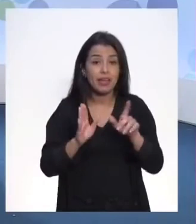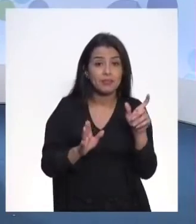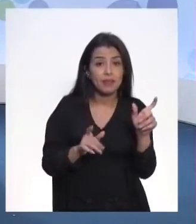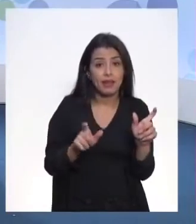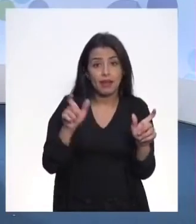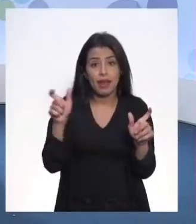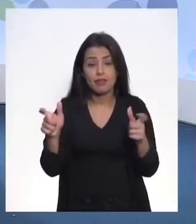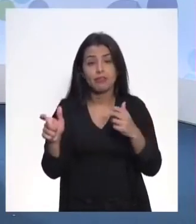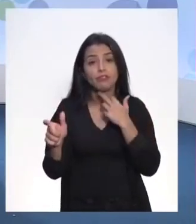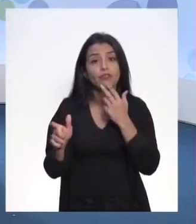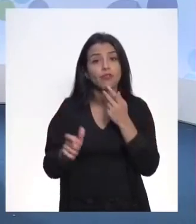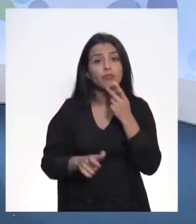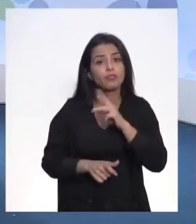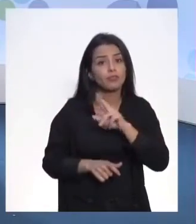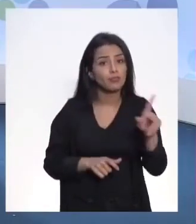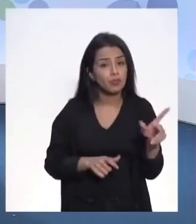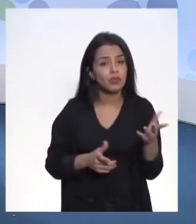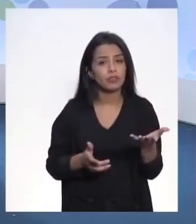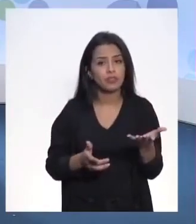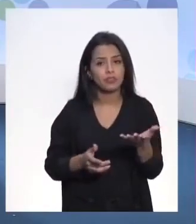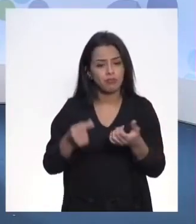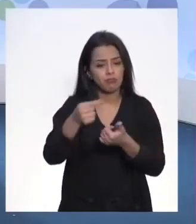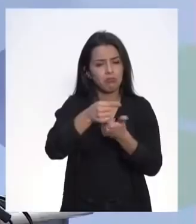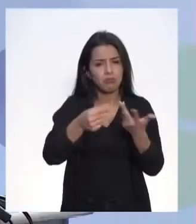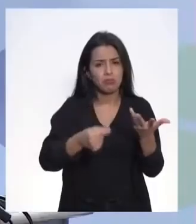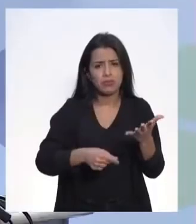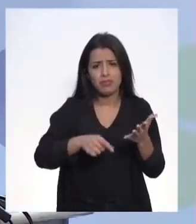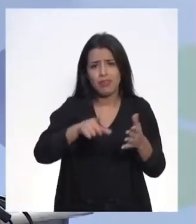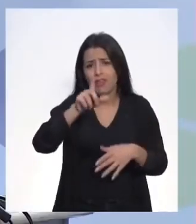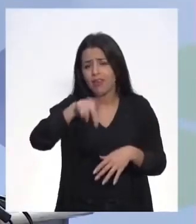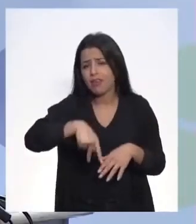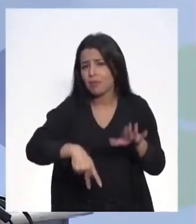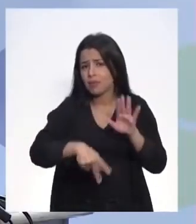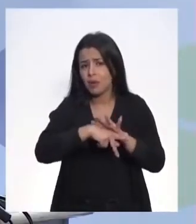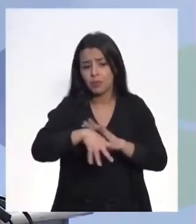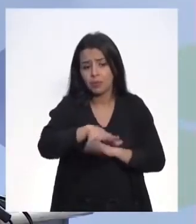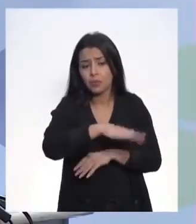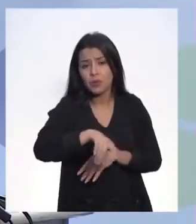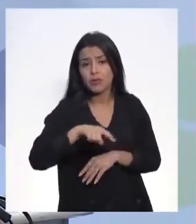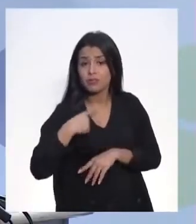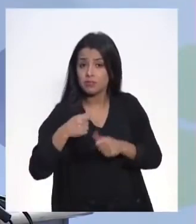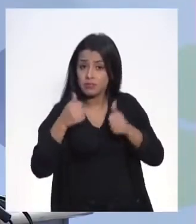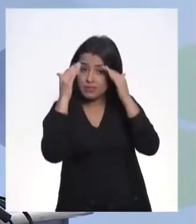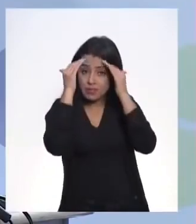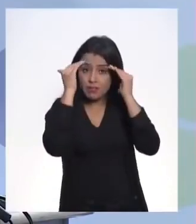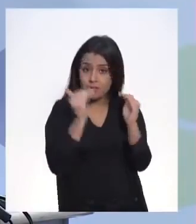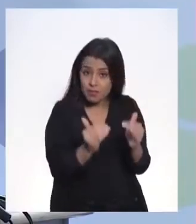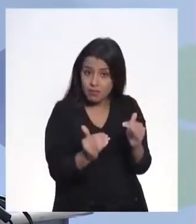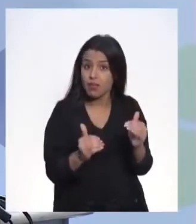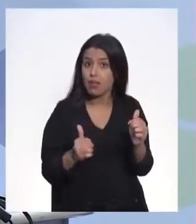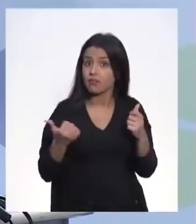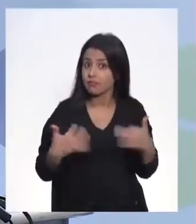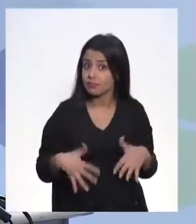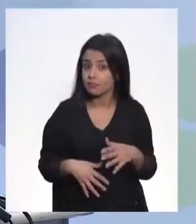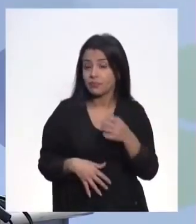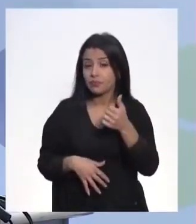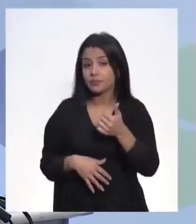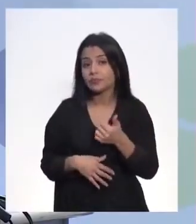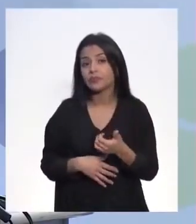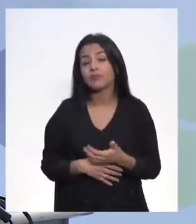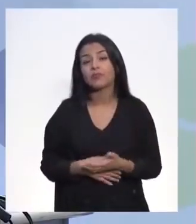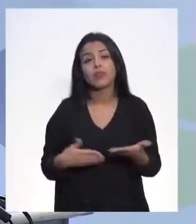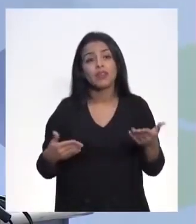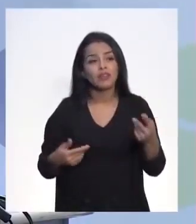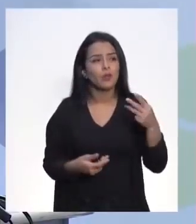próprio sotaque, né? Então, assim, os dialetos e os sotaques, a gente tem que respeitar e muito. Ok? Aí, só pra gente fechar,